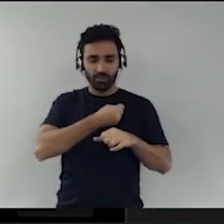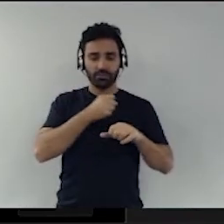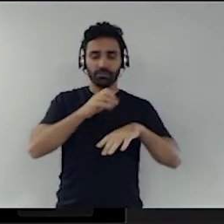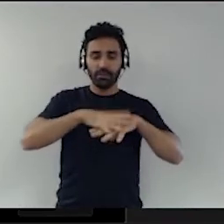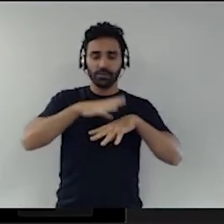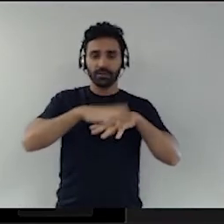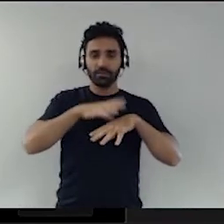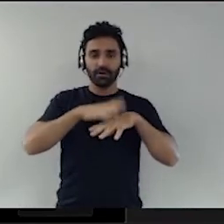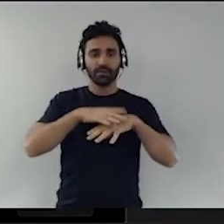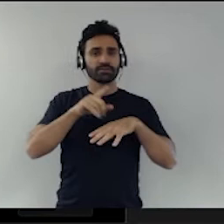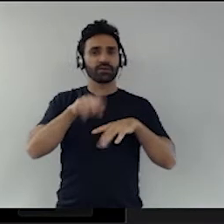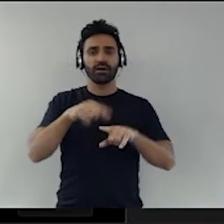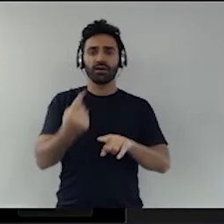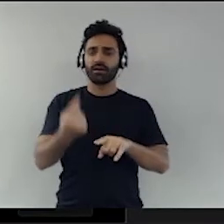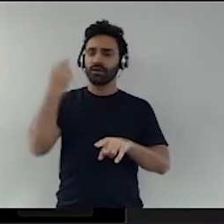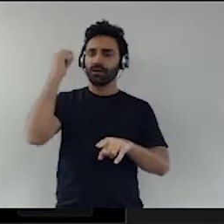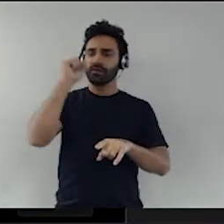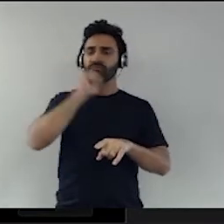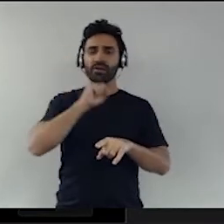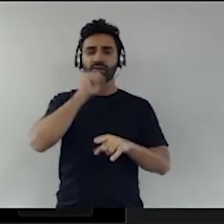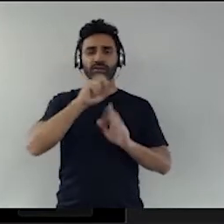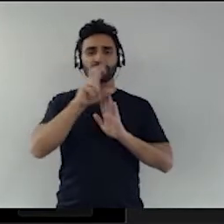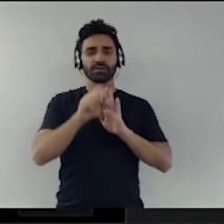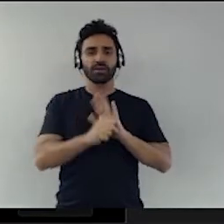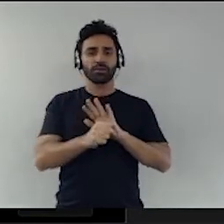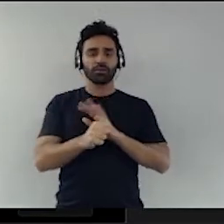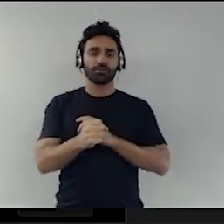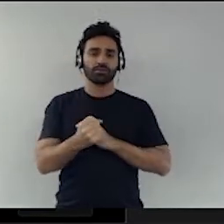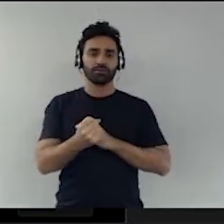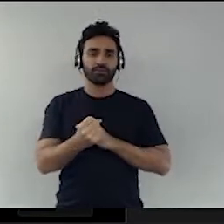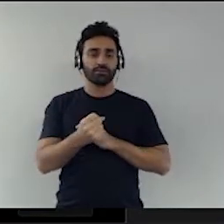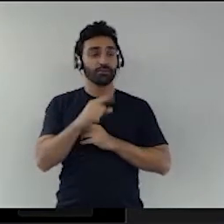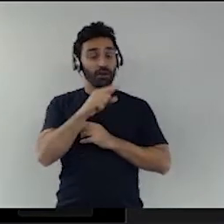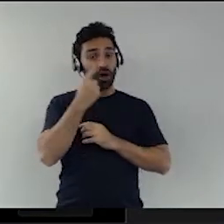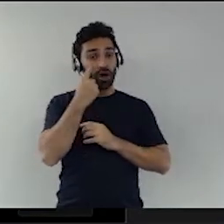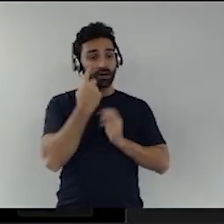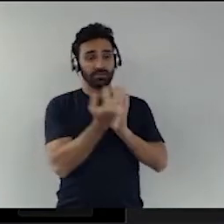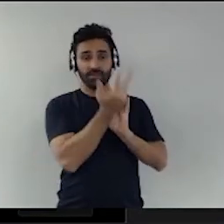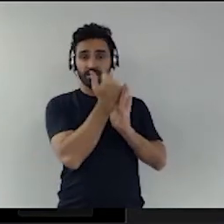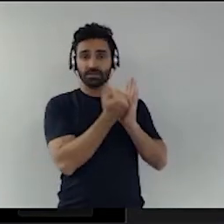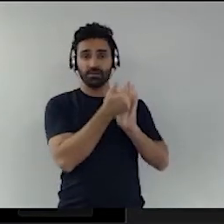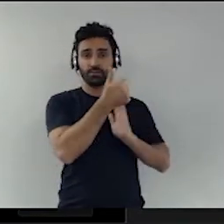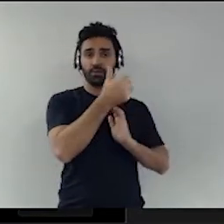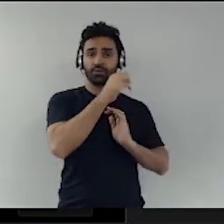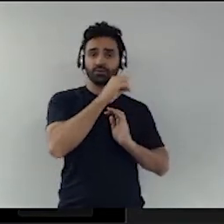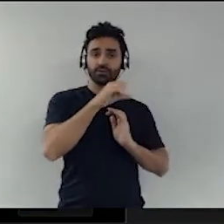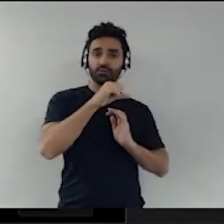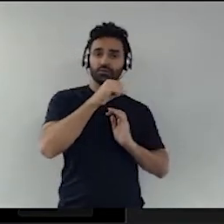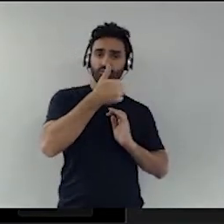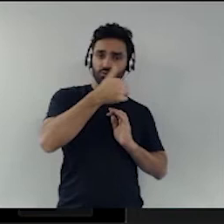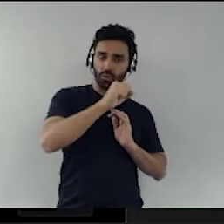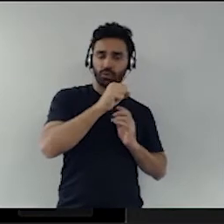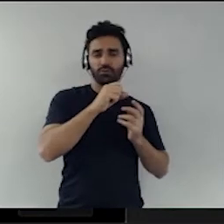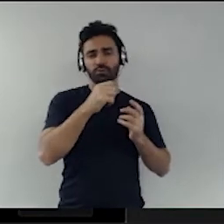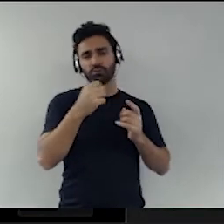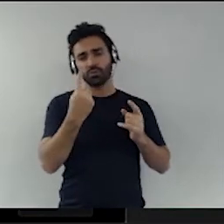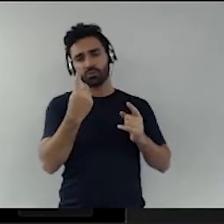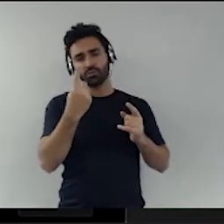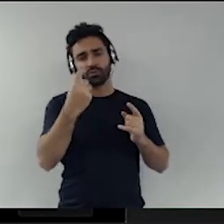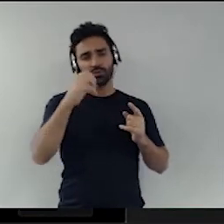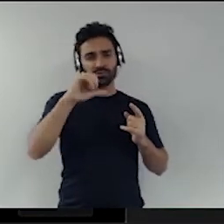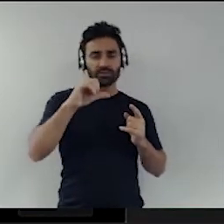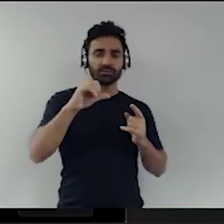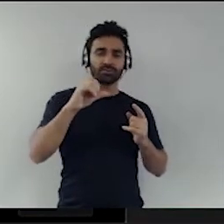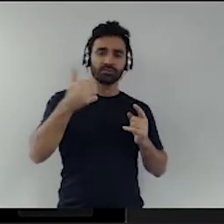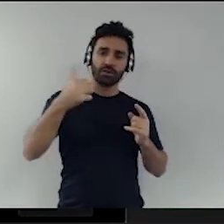do início do século passado. Isso aqui é o mesmo gráfico de 1918 e 1919 para a